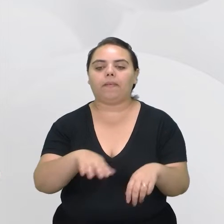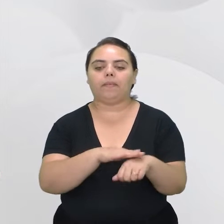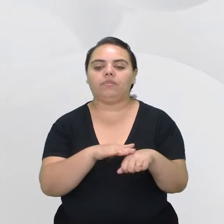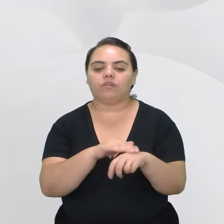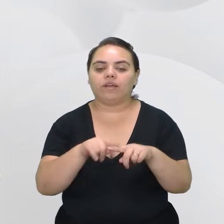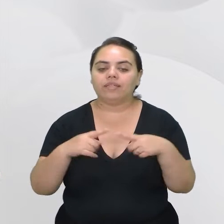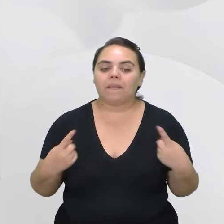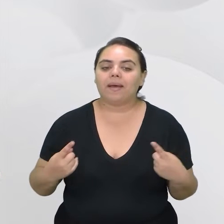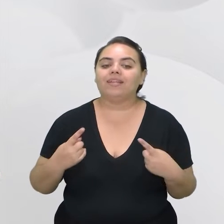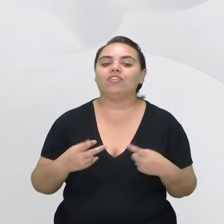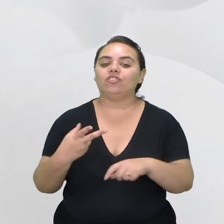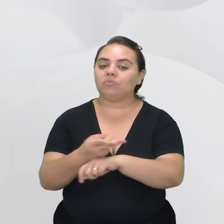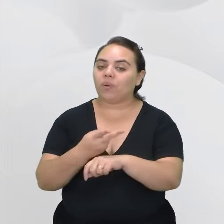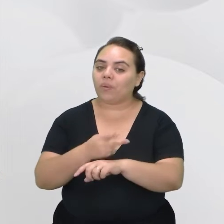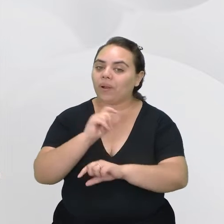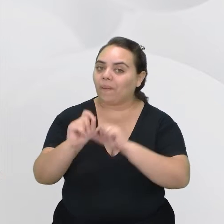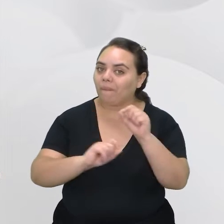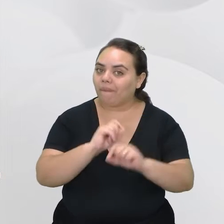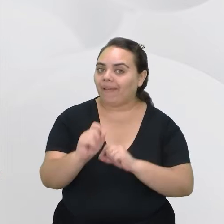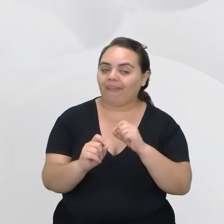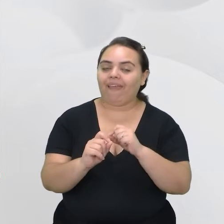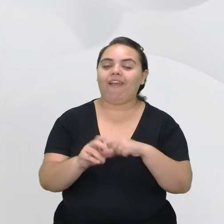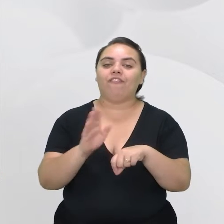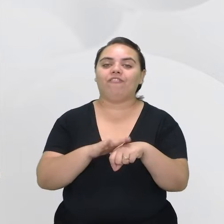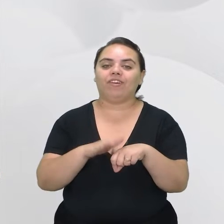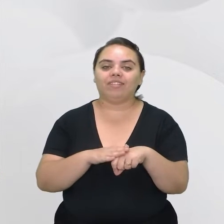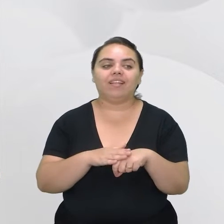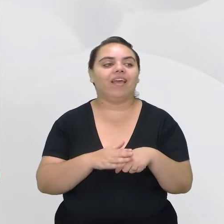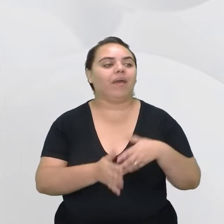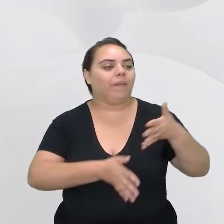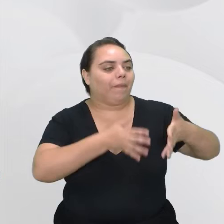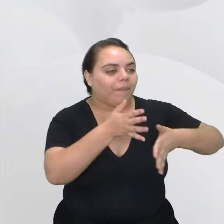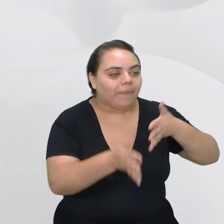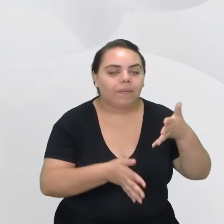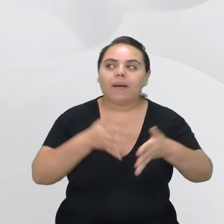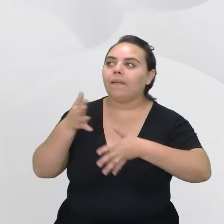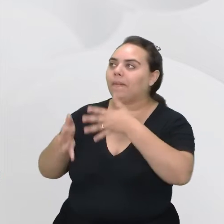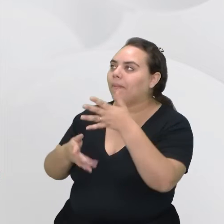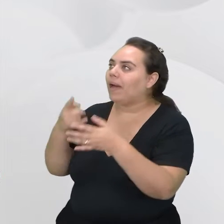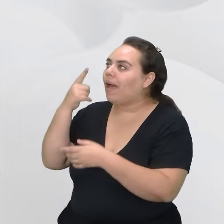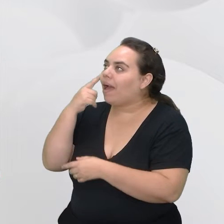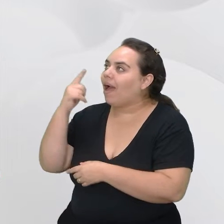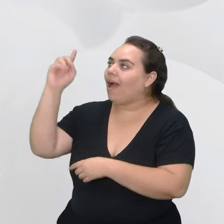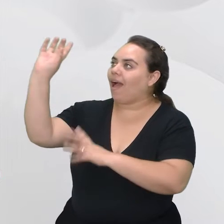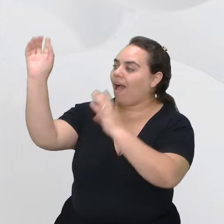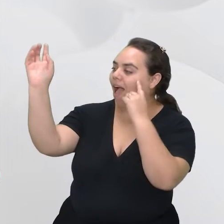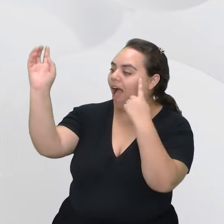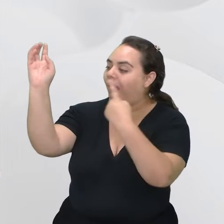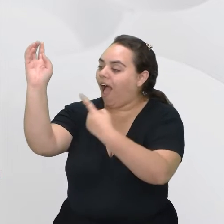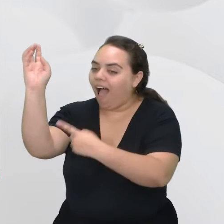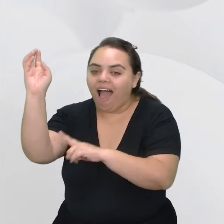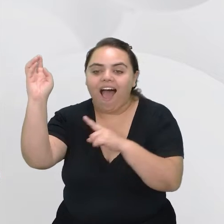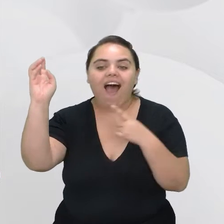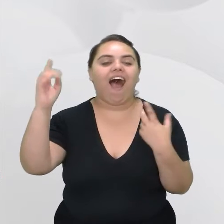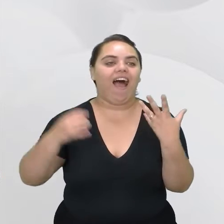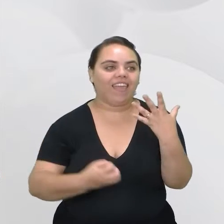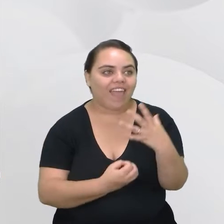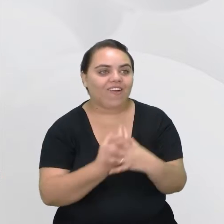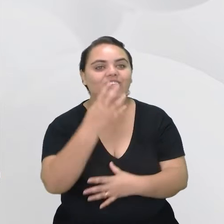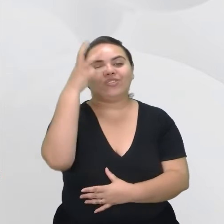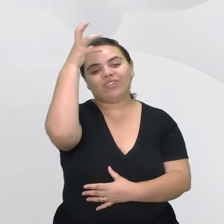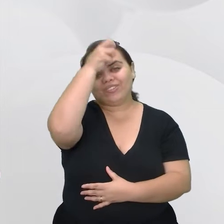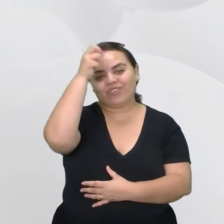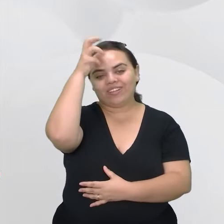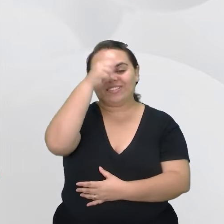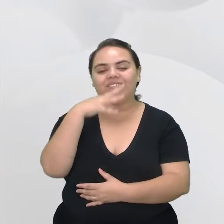mas a gente busca fazer muito a escuta e muito a observação do ambiente para ir construindo os conhecimentos,